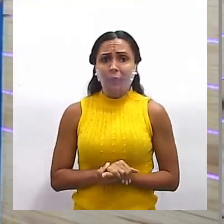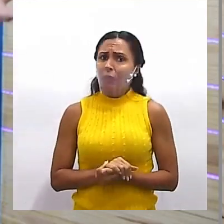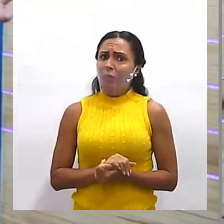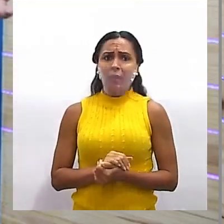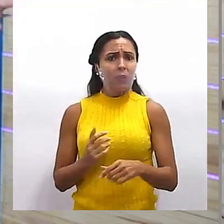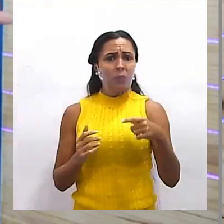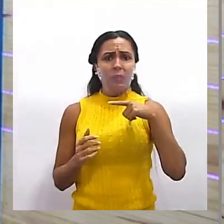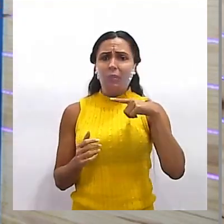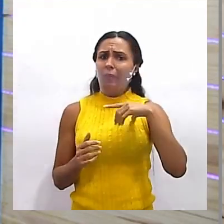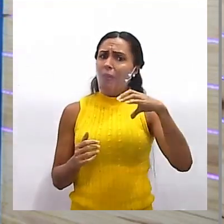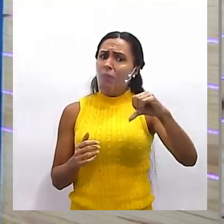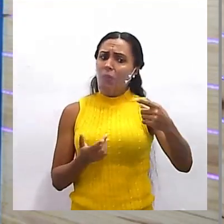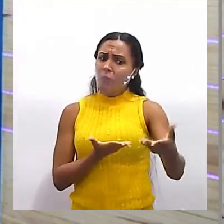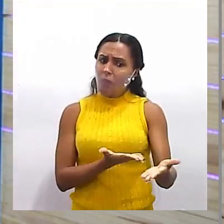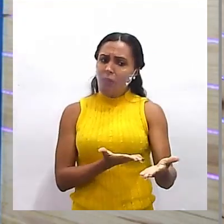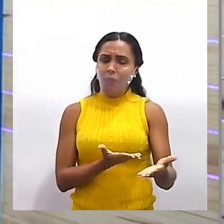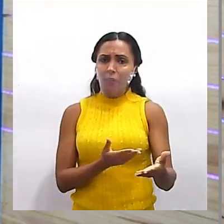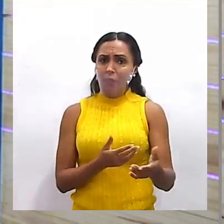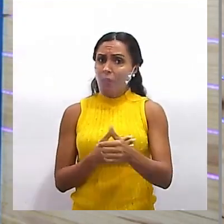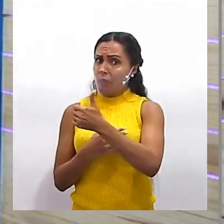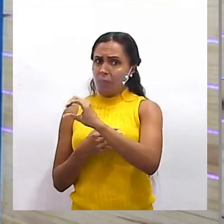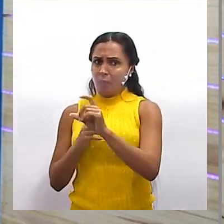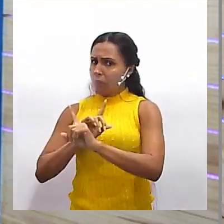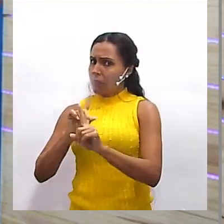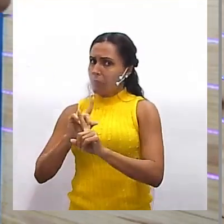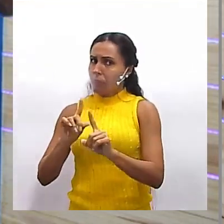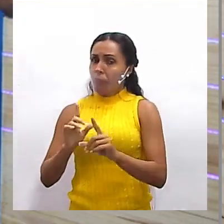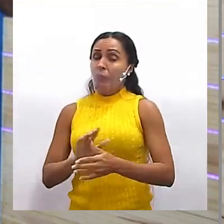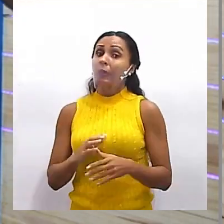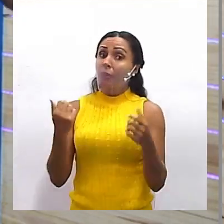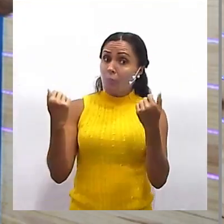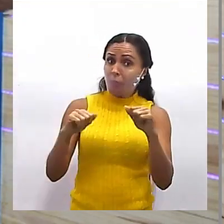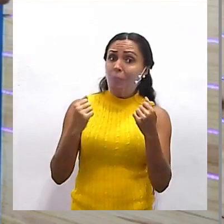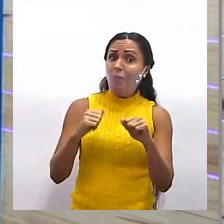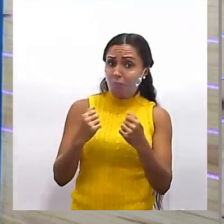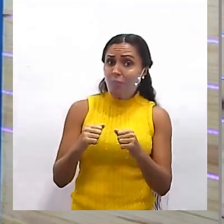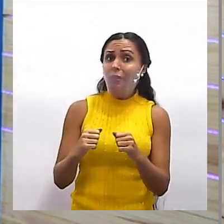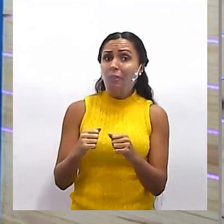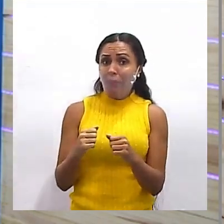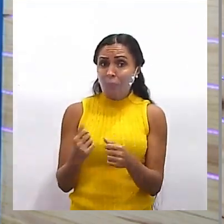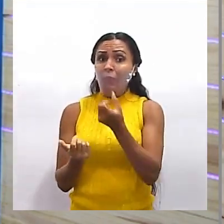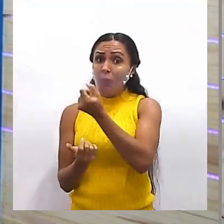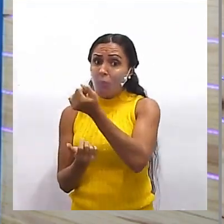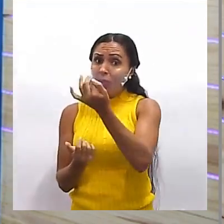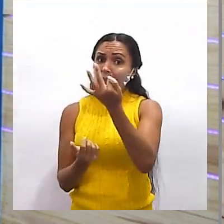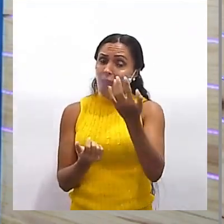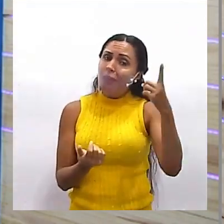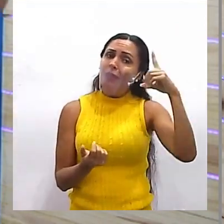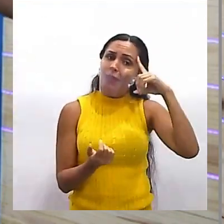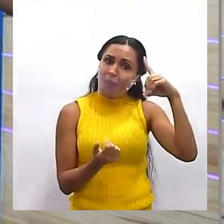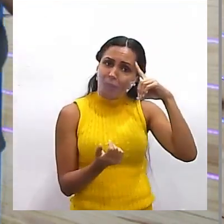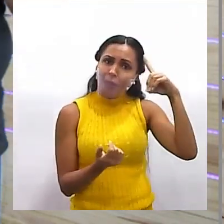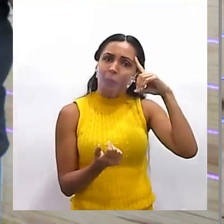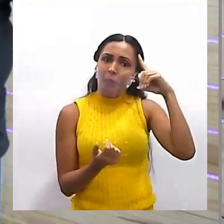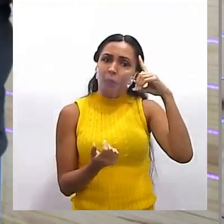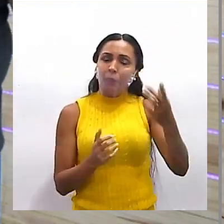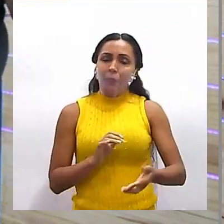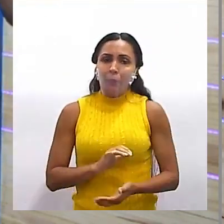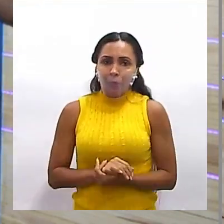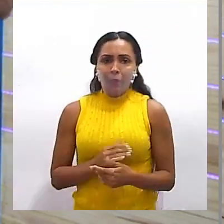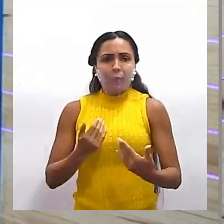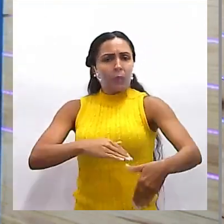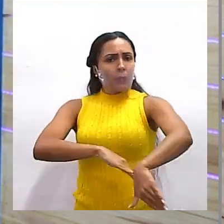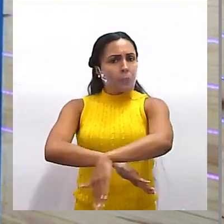9 aqui na caixa, não tem 10. Entendeu? Por isso que eu preciso ter inventário, que é contagem diária, um inventário cíclico por